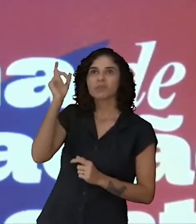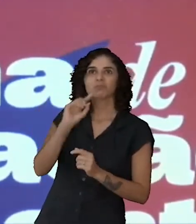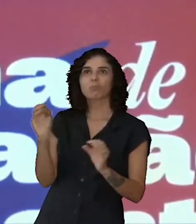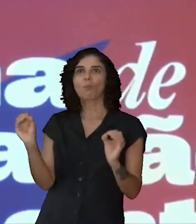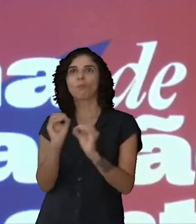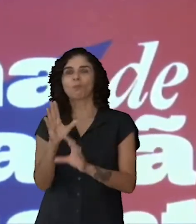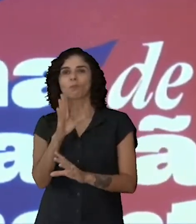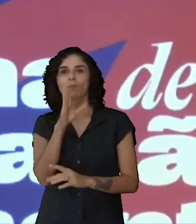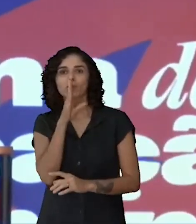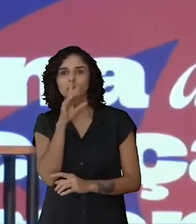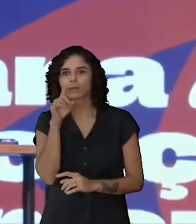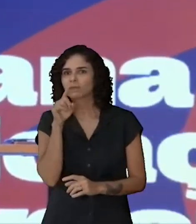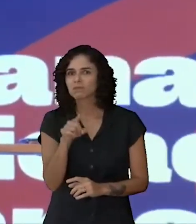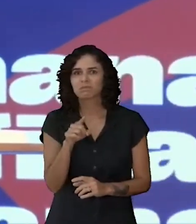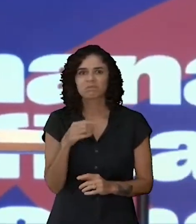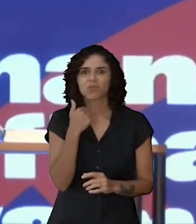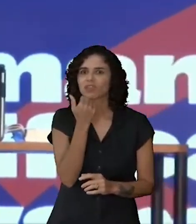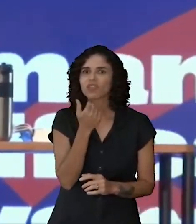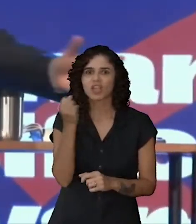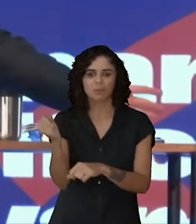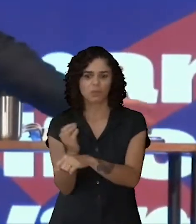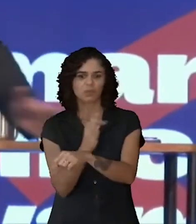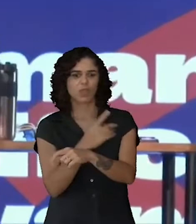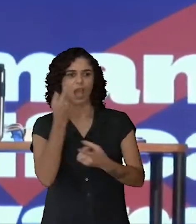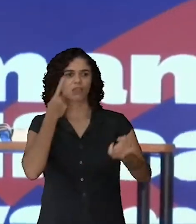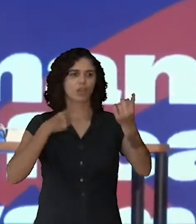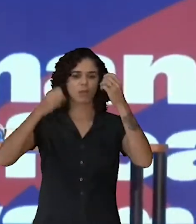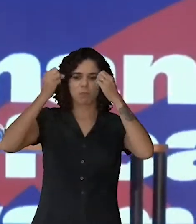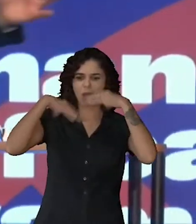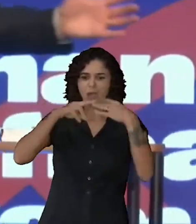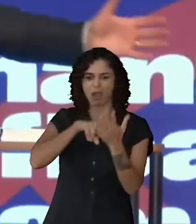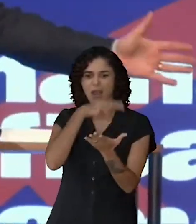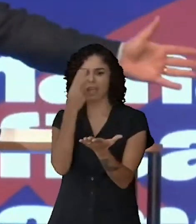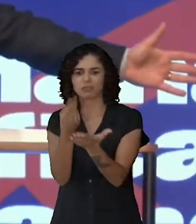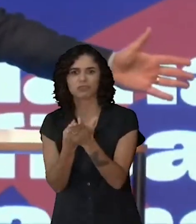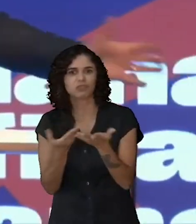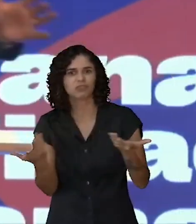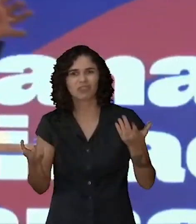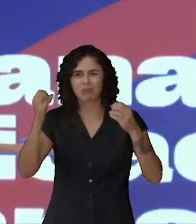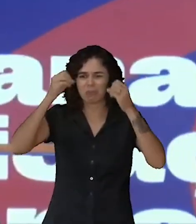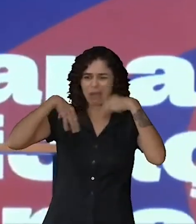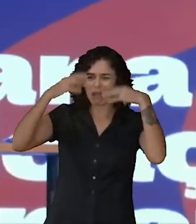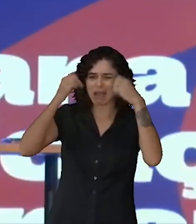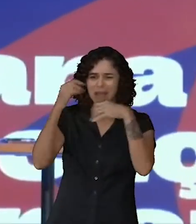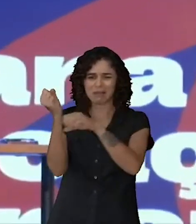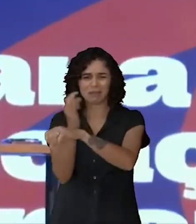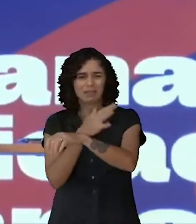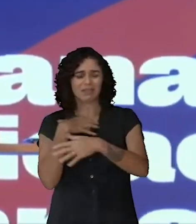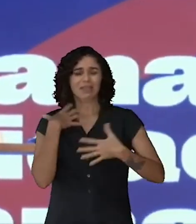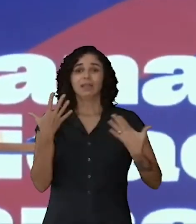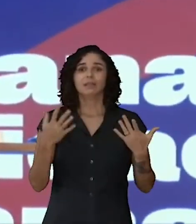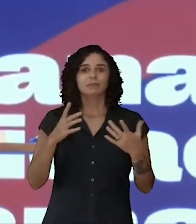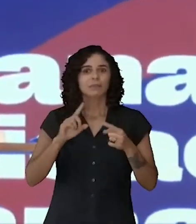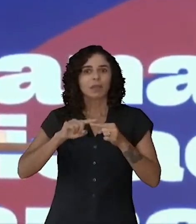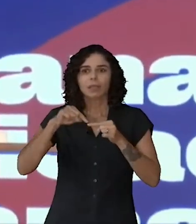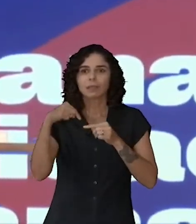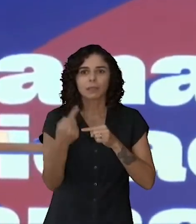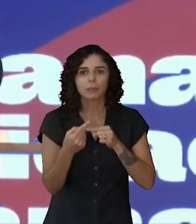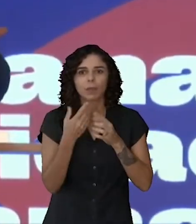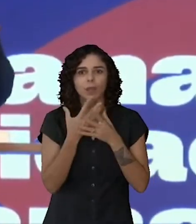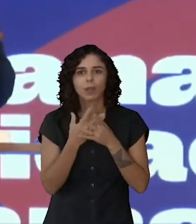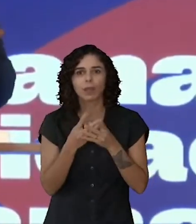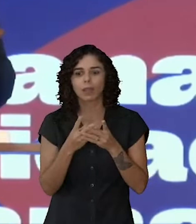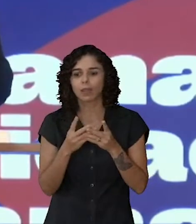no chão de tanto chorar, você pode estremecer, você pode viver tudo o que for, no outro dia a sua vida vai